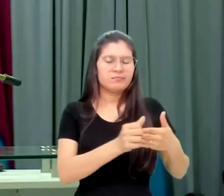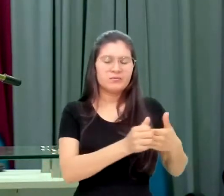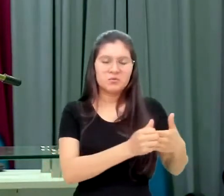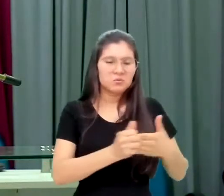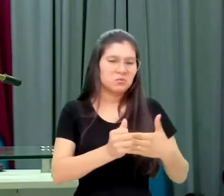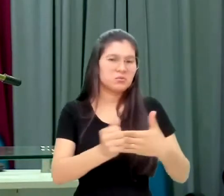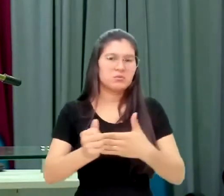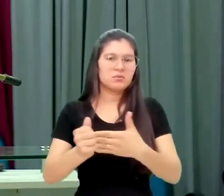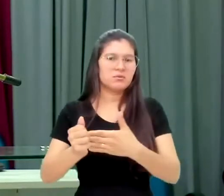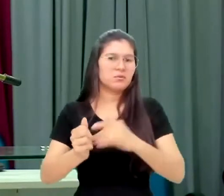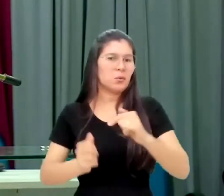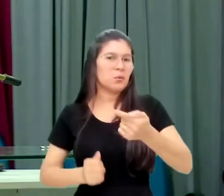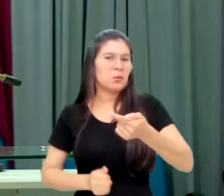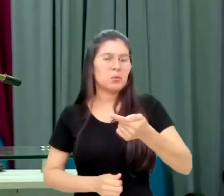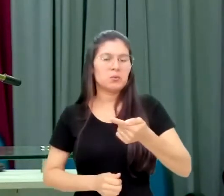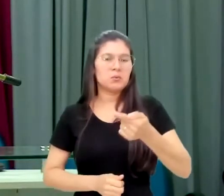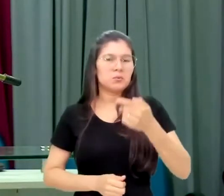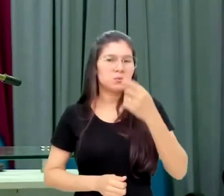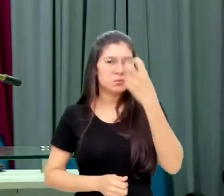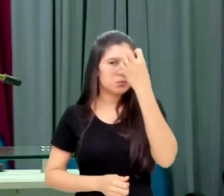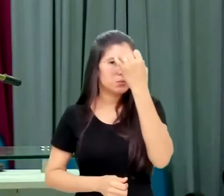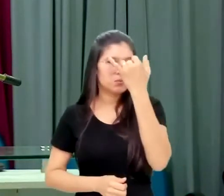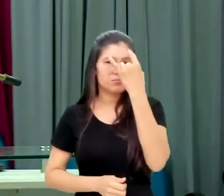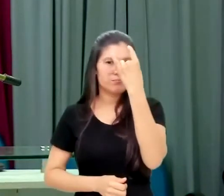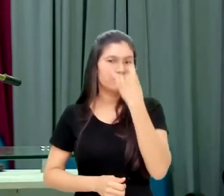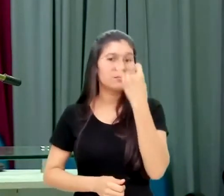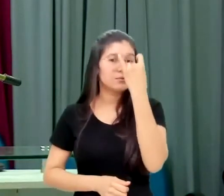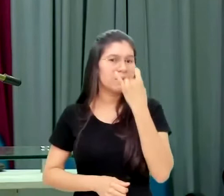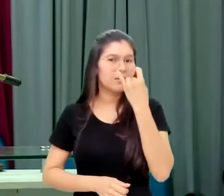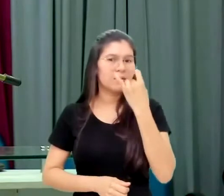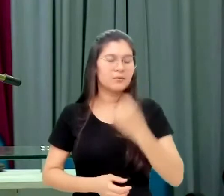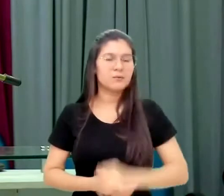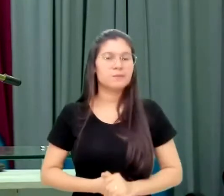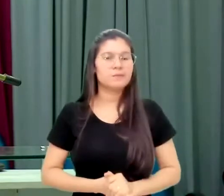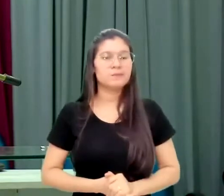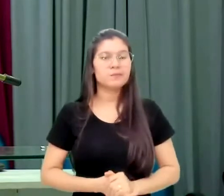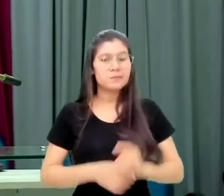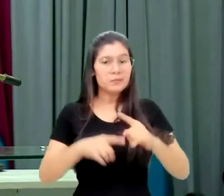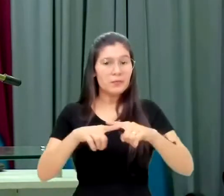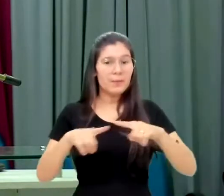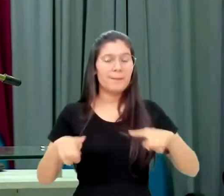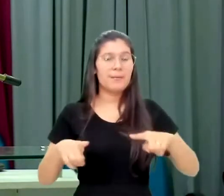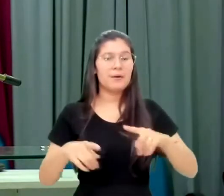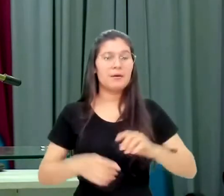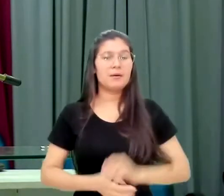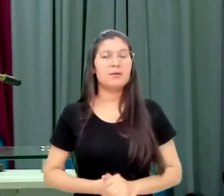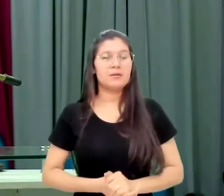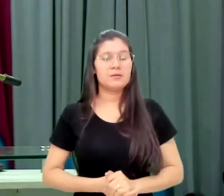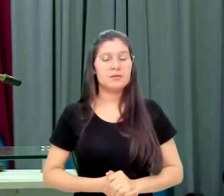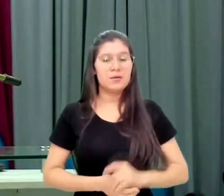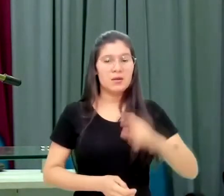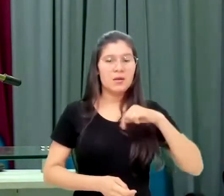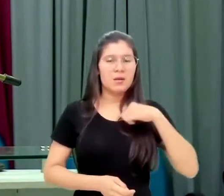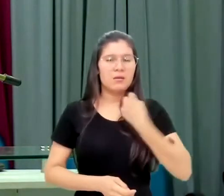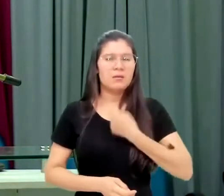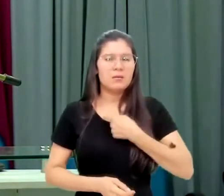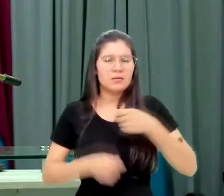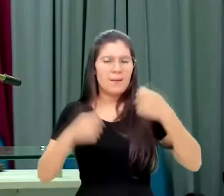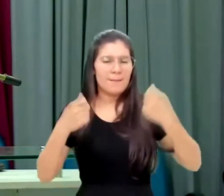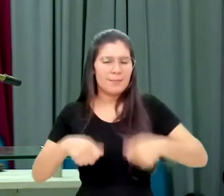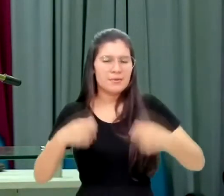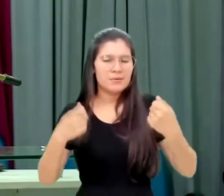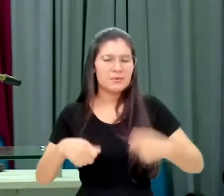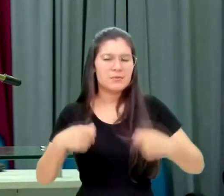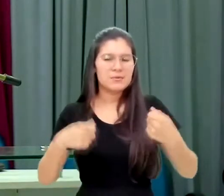de Deus, que não façamos como fizeram aqui os israelitas, os judeus, o qual o